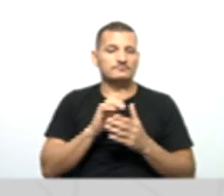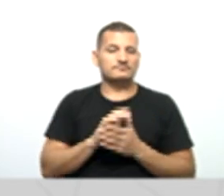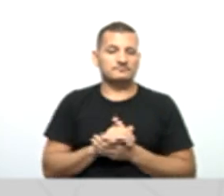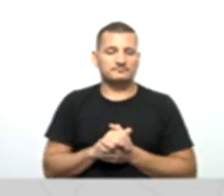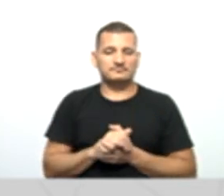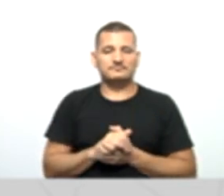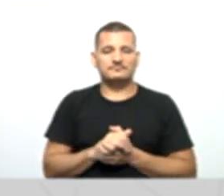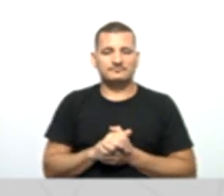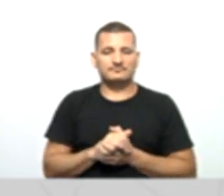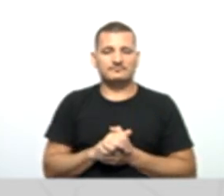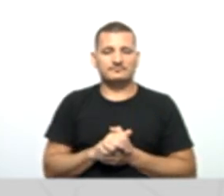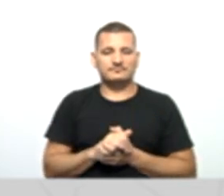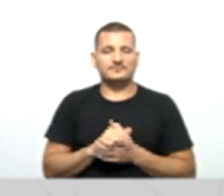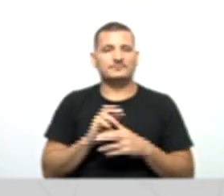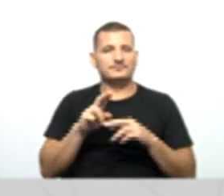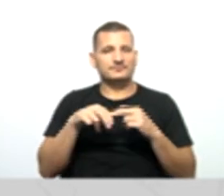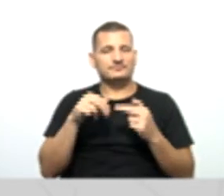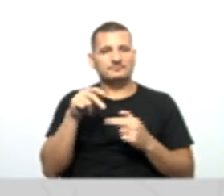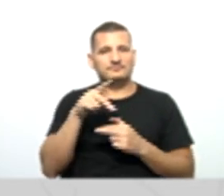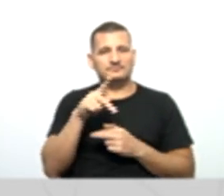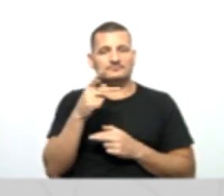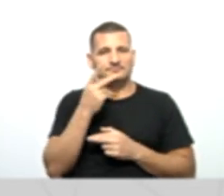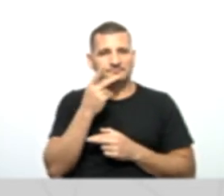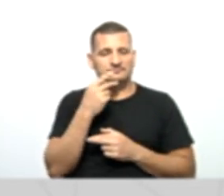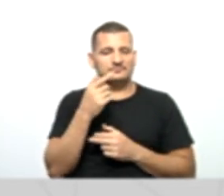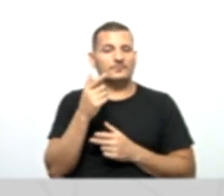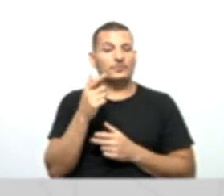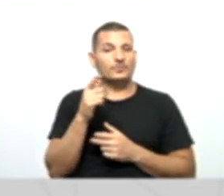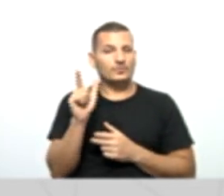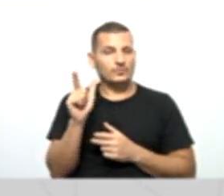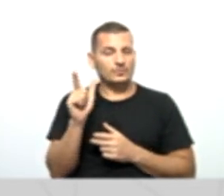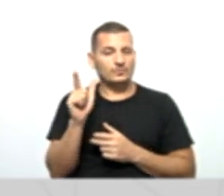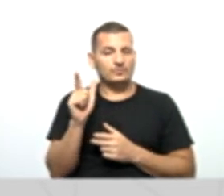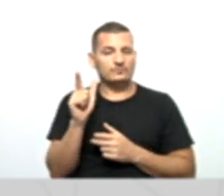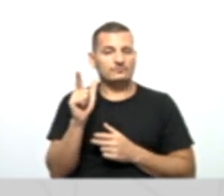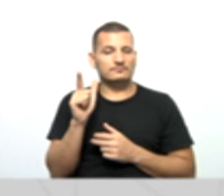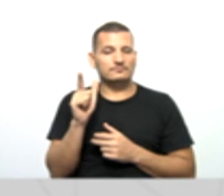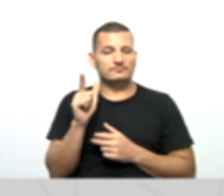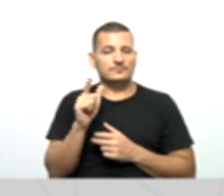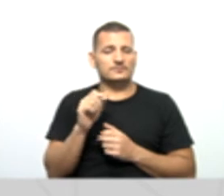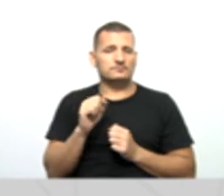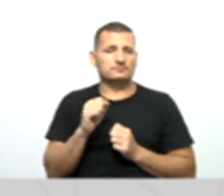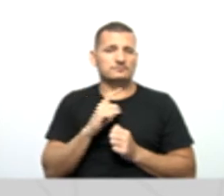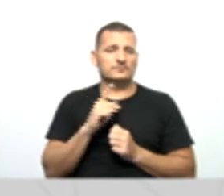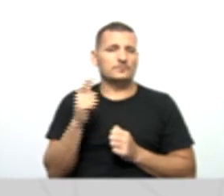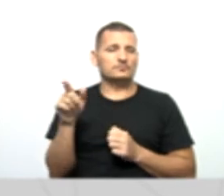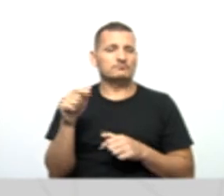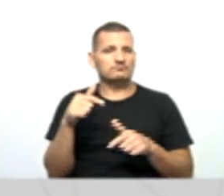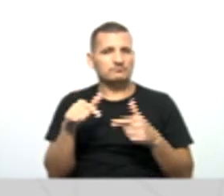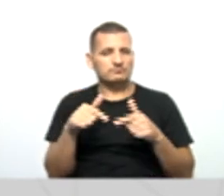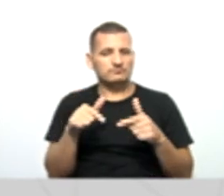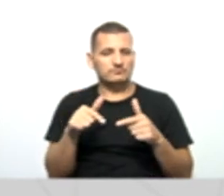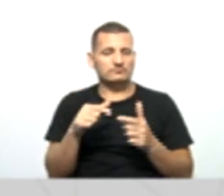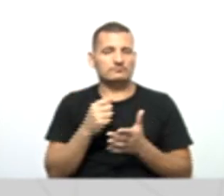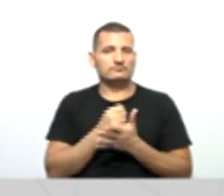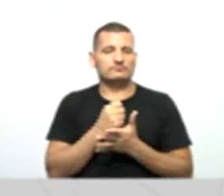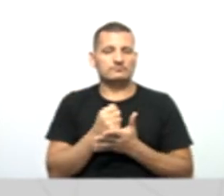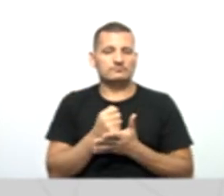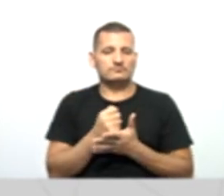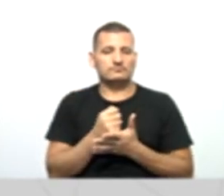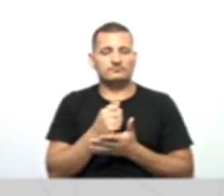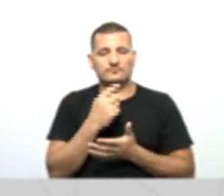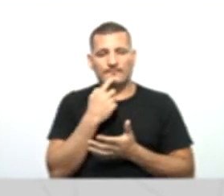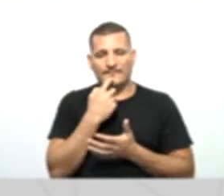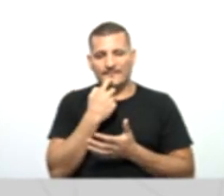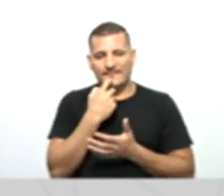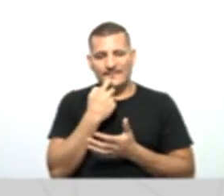ali atentou para isso. No entanto, eu posso ter outros serviços aqui para poder contratar, certo?